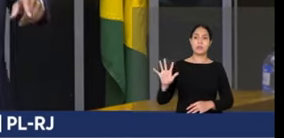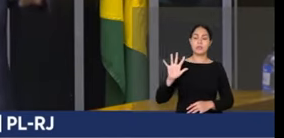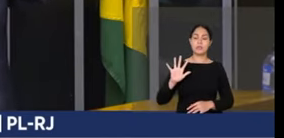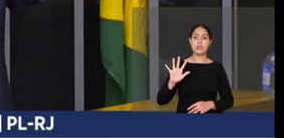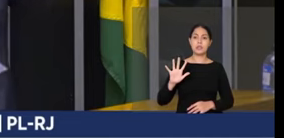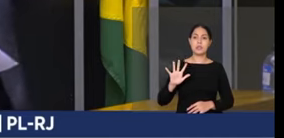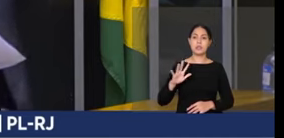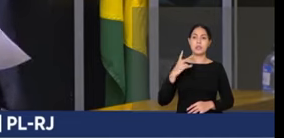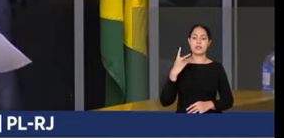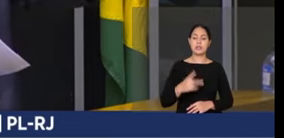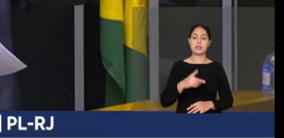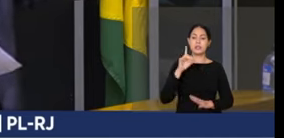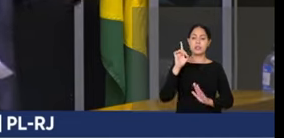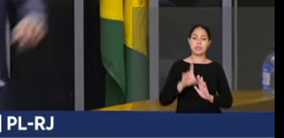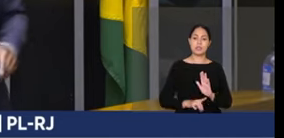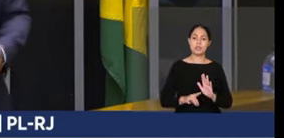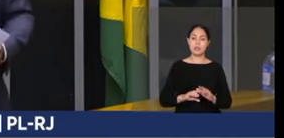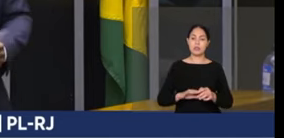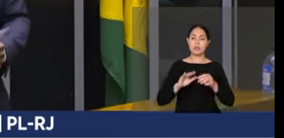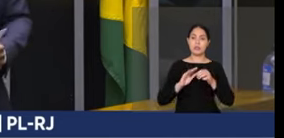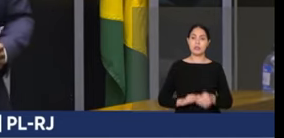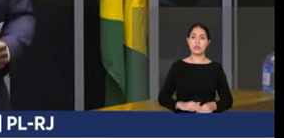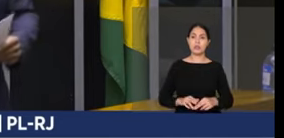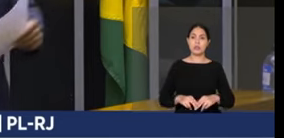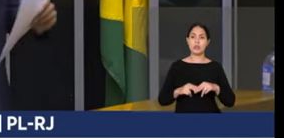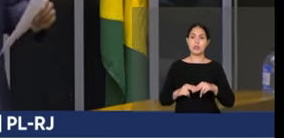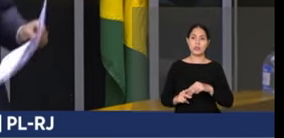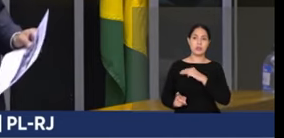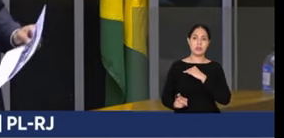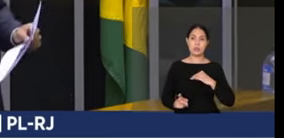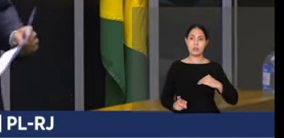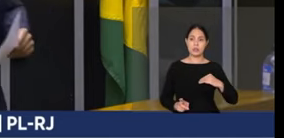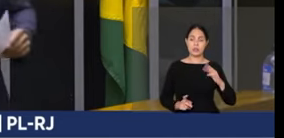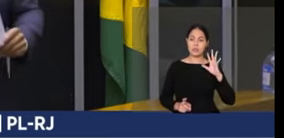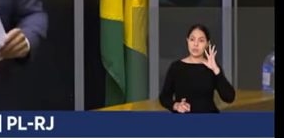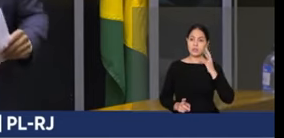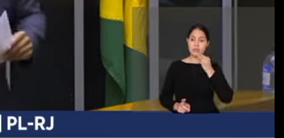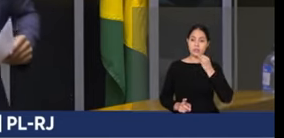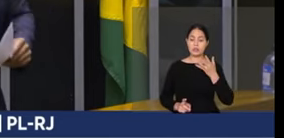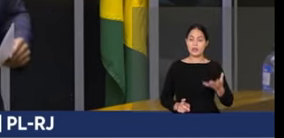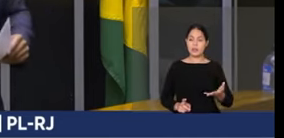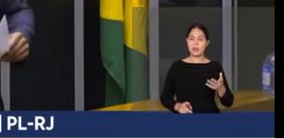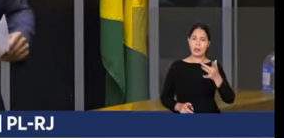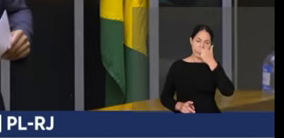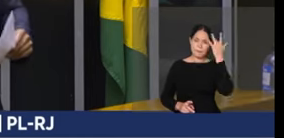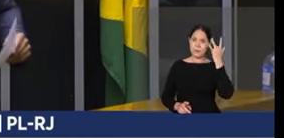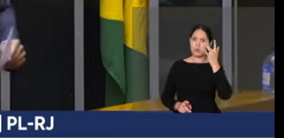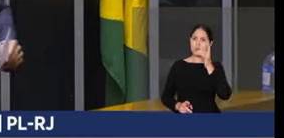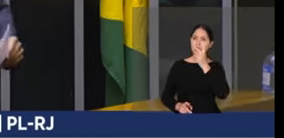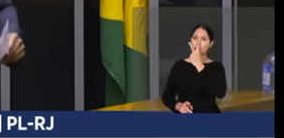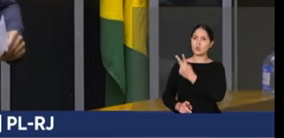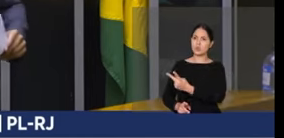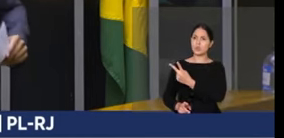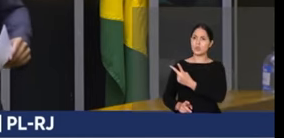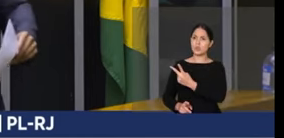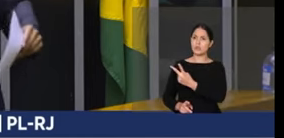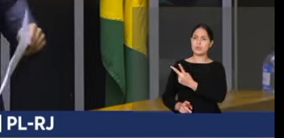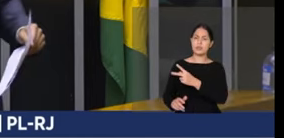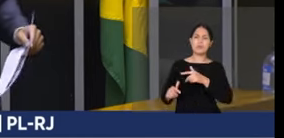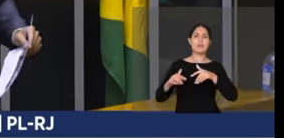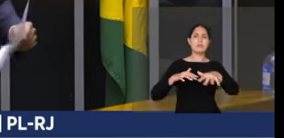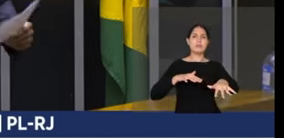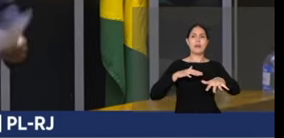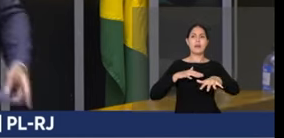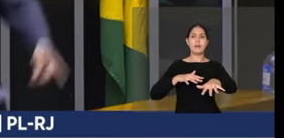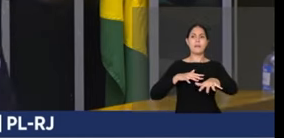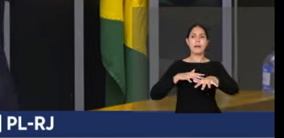e dever cerceado pelo ministro Alexandre de Moraes, pessoas foram manifestar-se, protestar contra